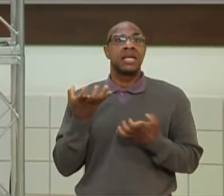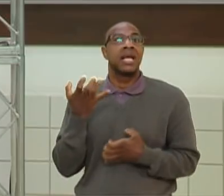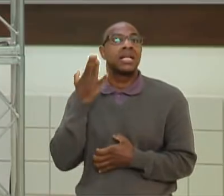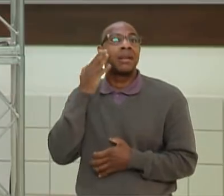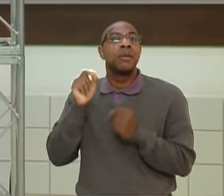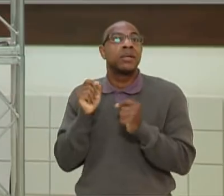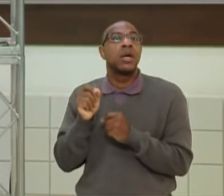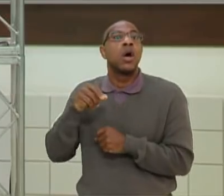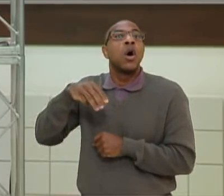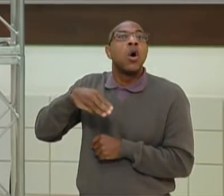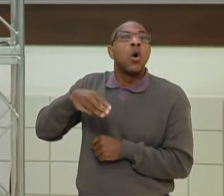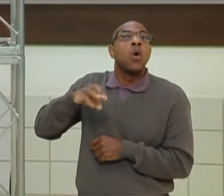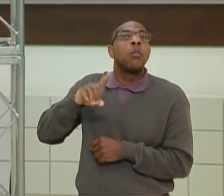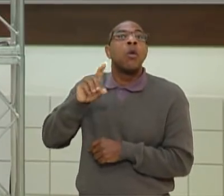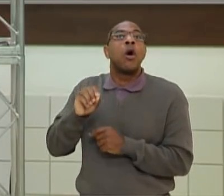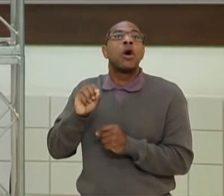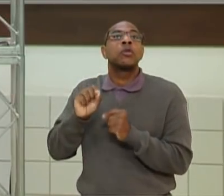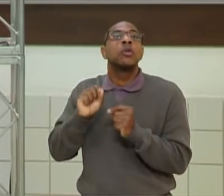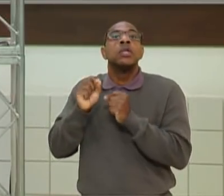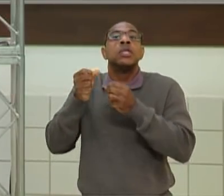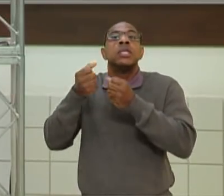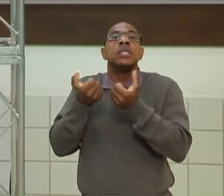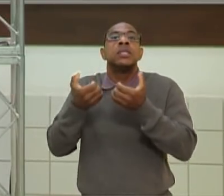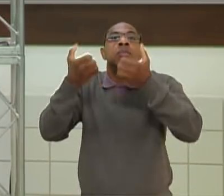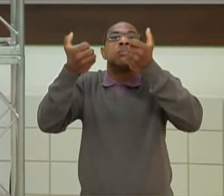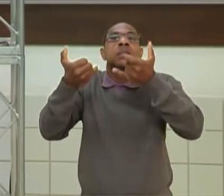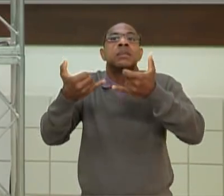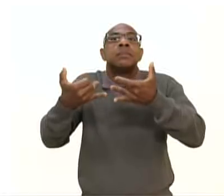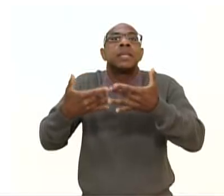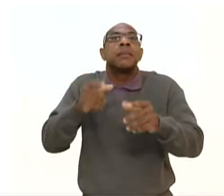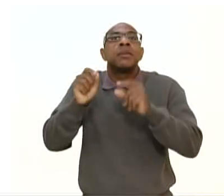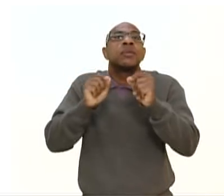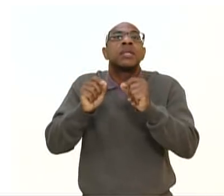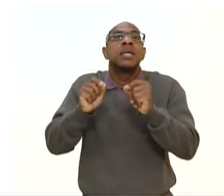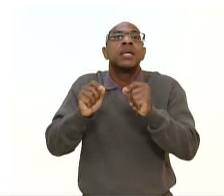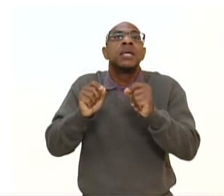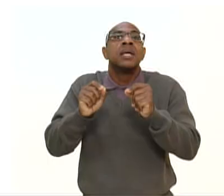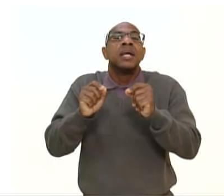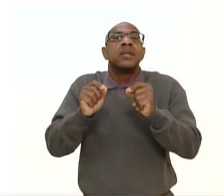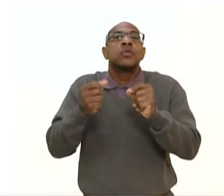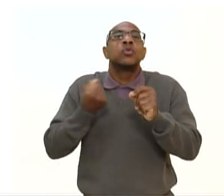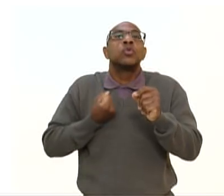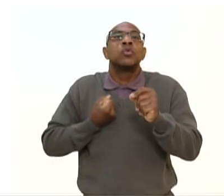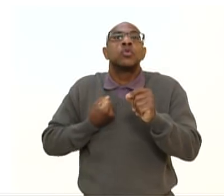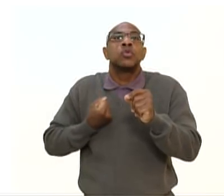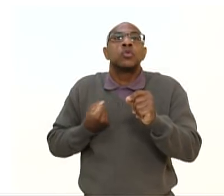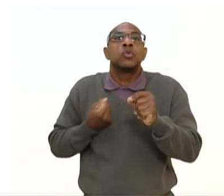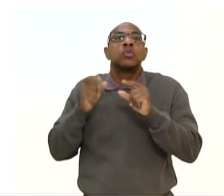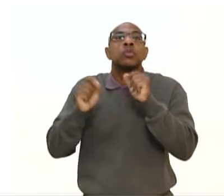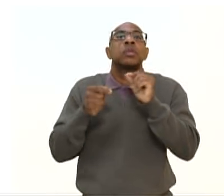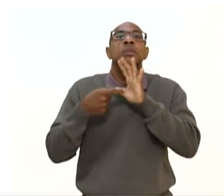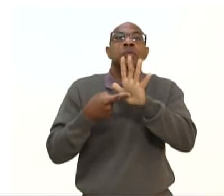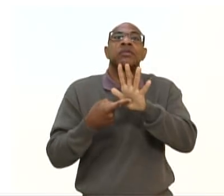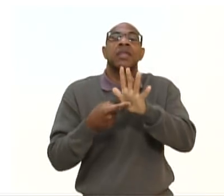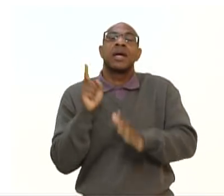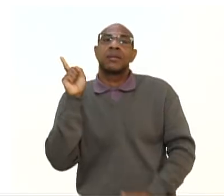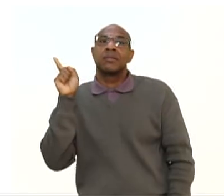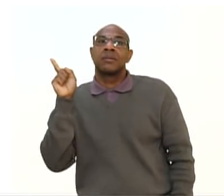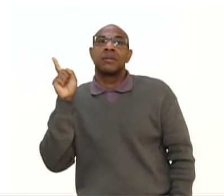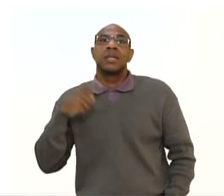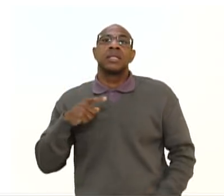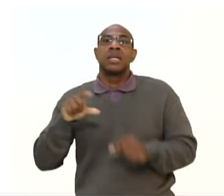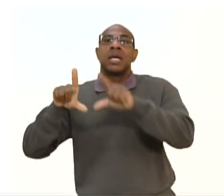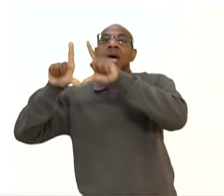o módulo e o argumento do número complexo indicado aqui na figura. Então, aqui já está a nossa